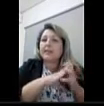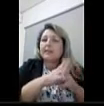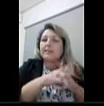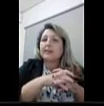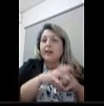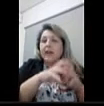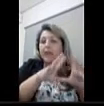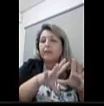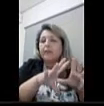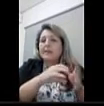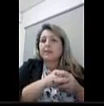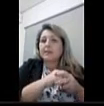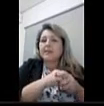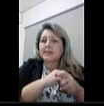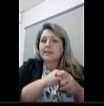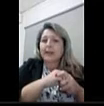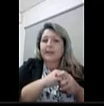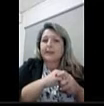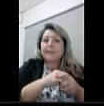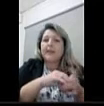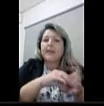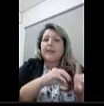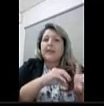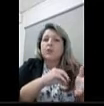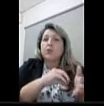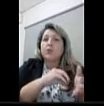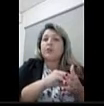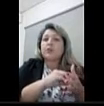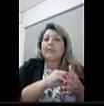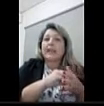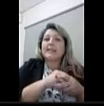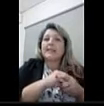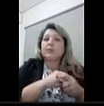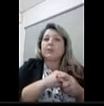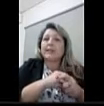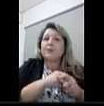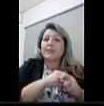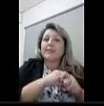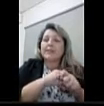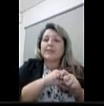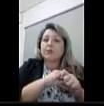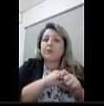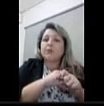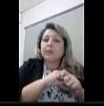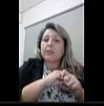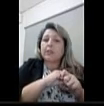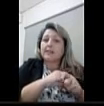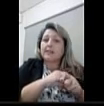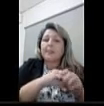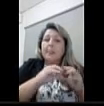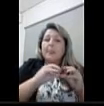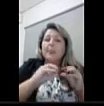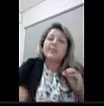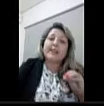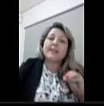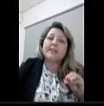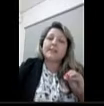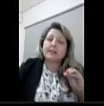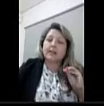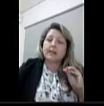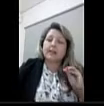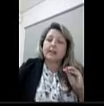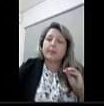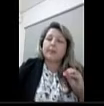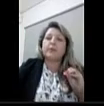para a criança a informação necessária. Supervisionar as anotações das lições de casa. as vezes